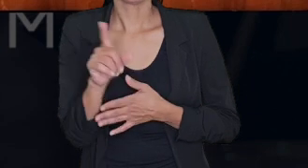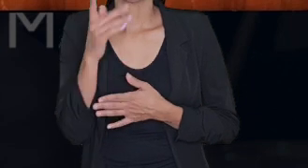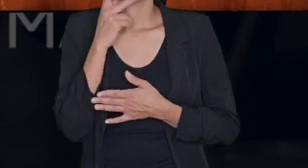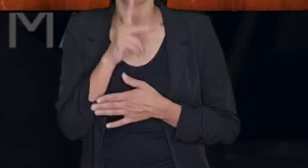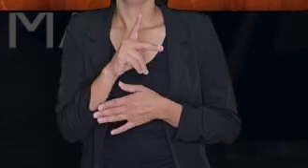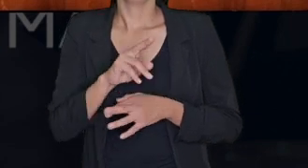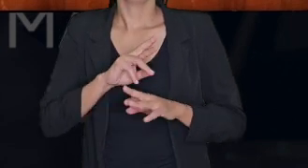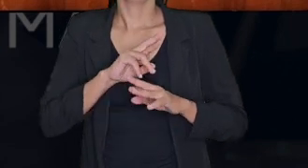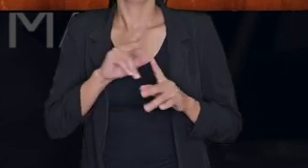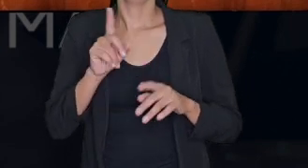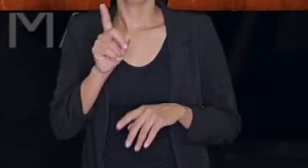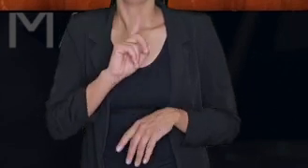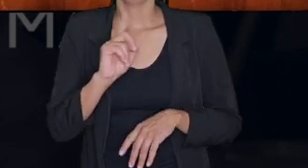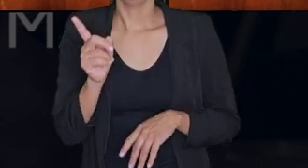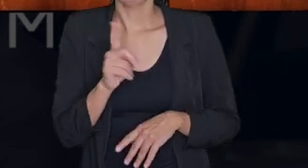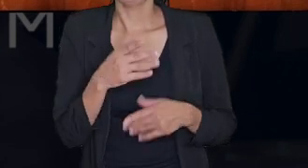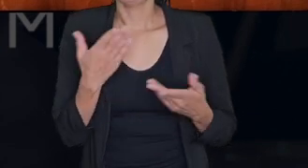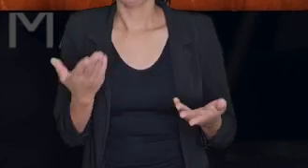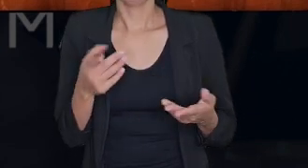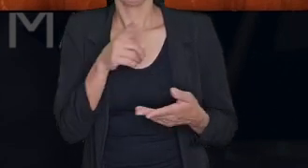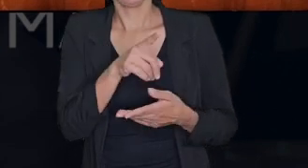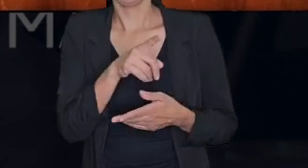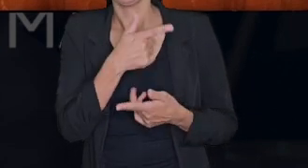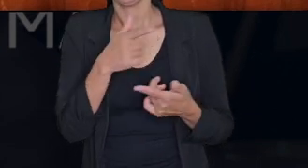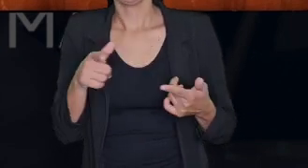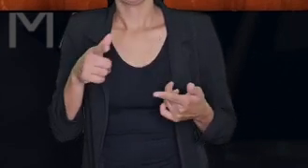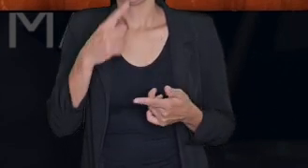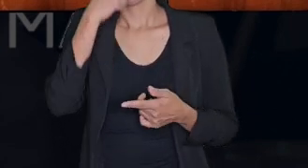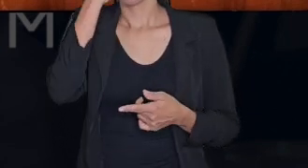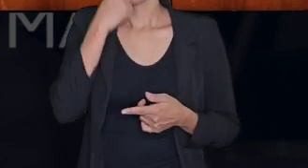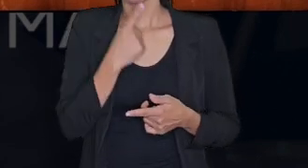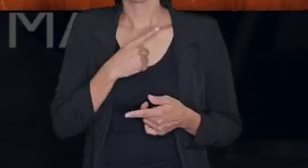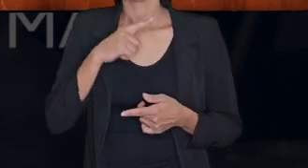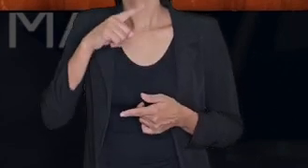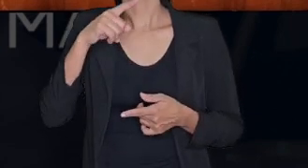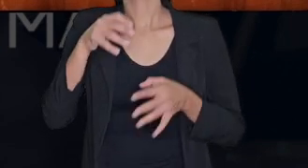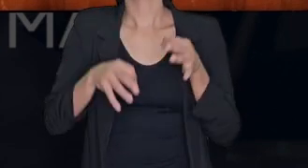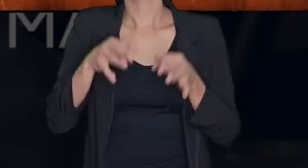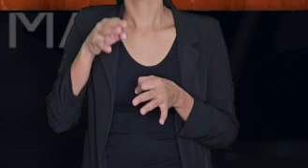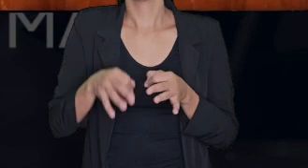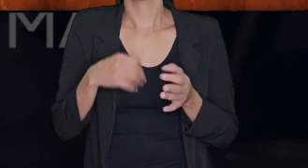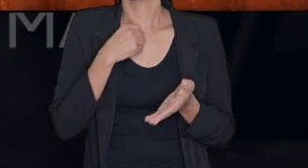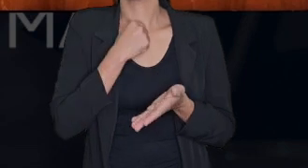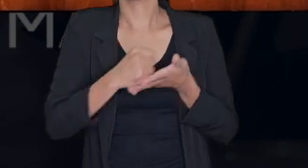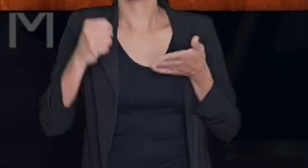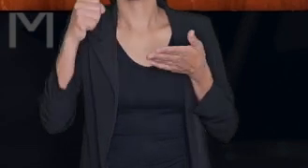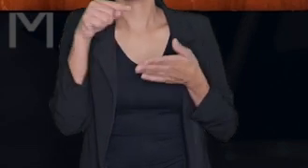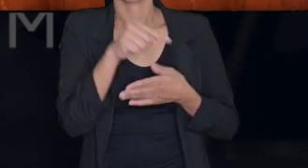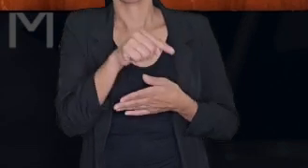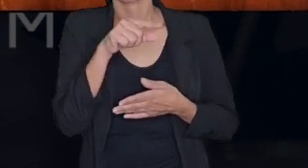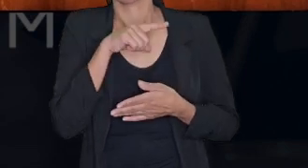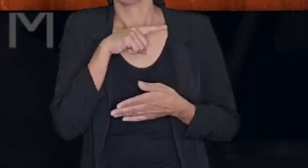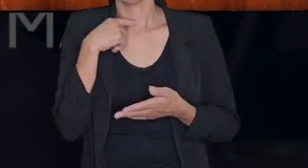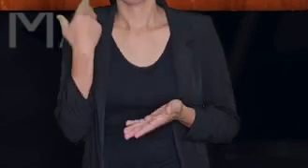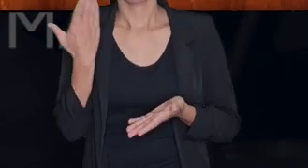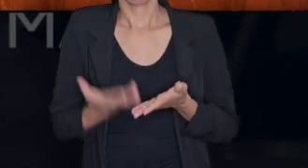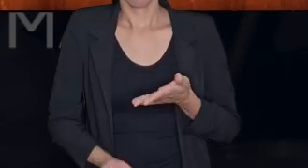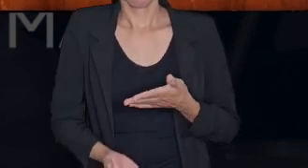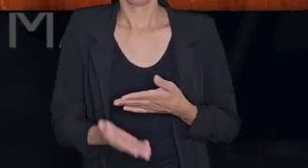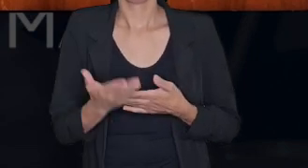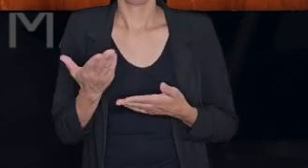para o Hércules, os mais puristas vão dizer, claro que não, Hércules, espólio não tem personalidade jurídica, dançou